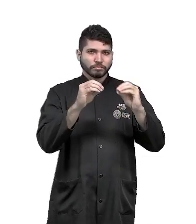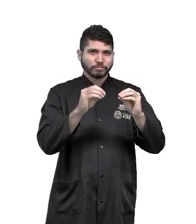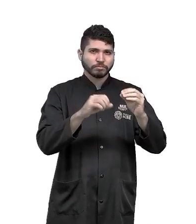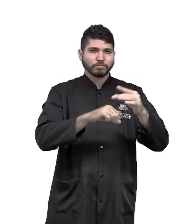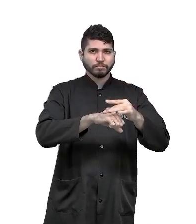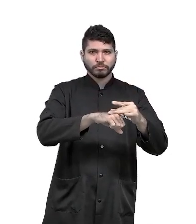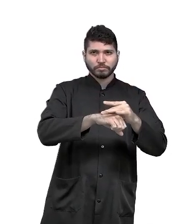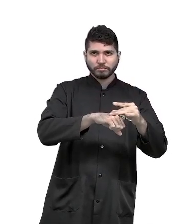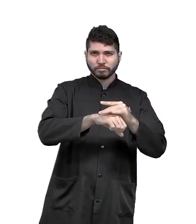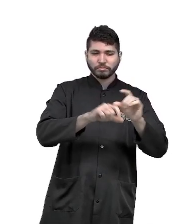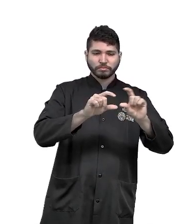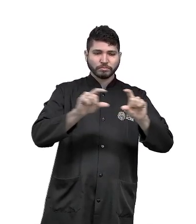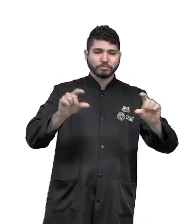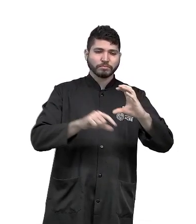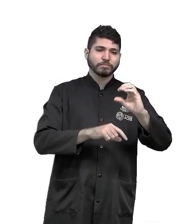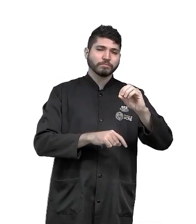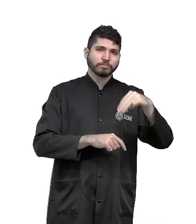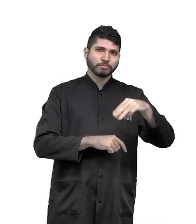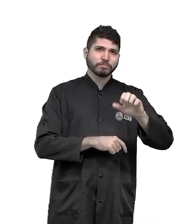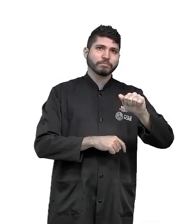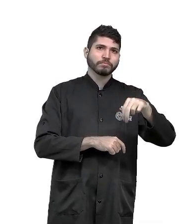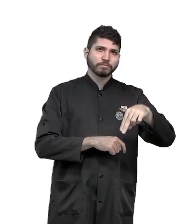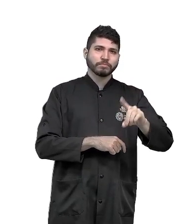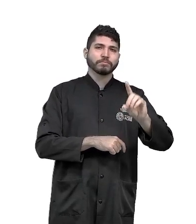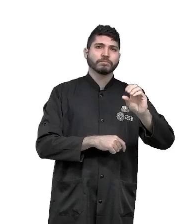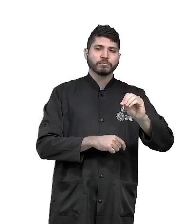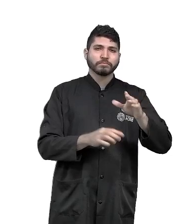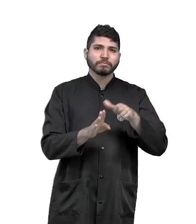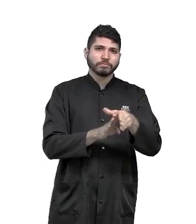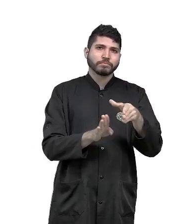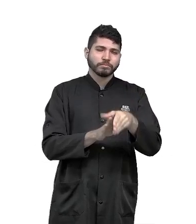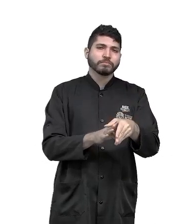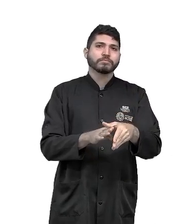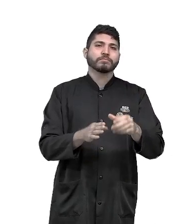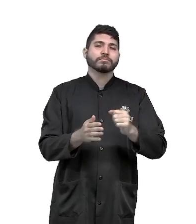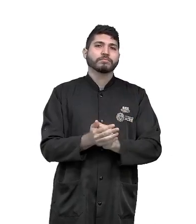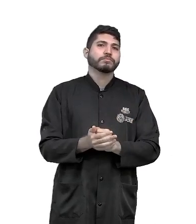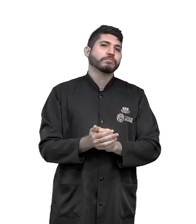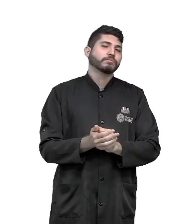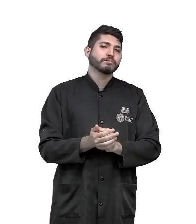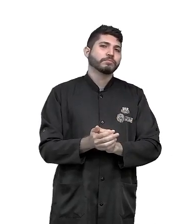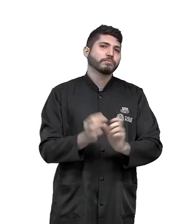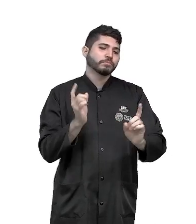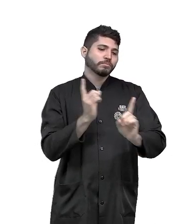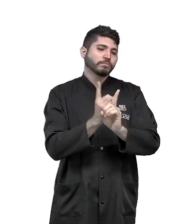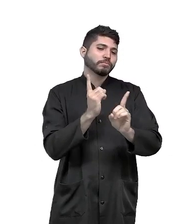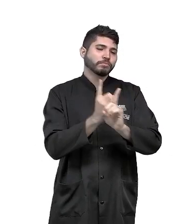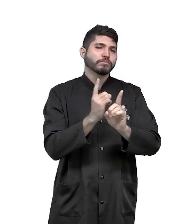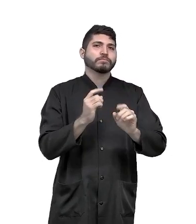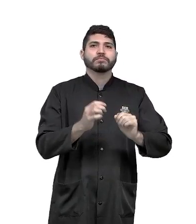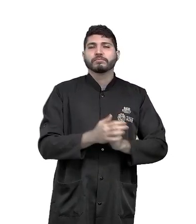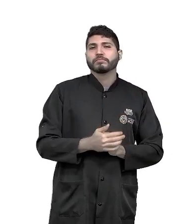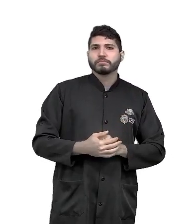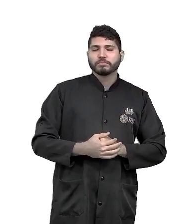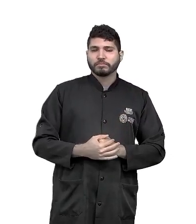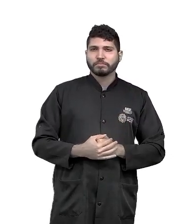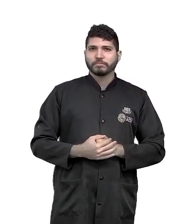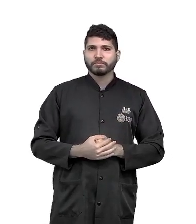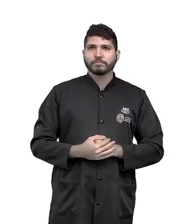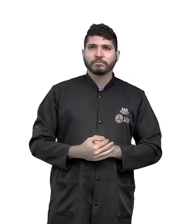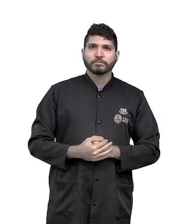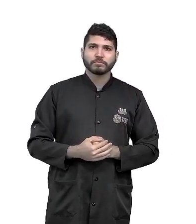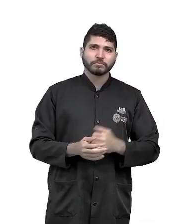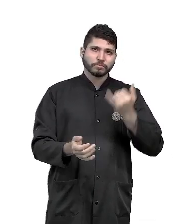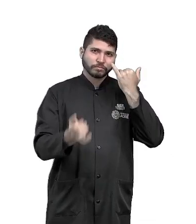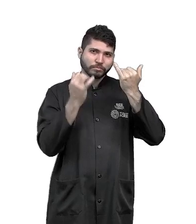importante que você entenda que o comando, ele vai te dar um direcionamento de o que o problema está te pedindo. Ou seja, o que ele pede? Qual é a medida do